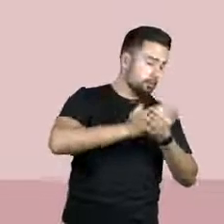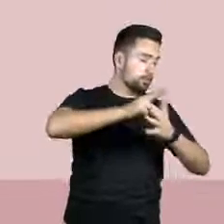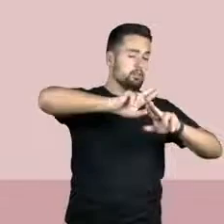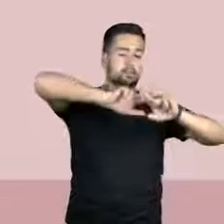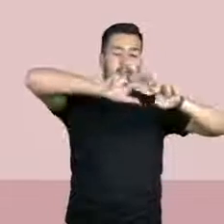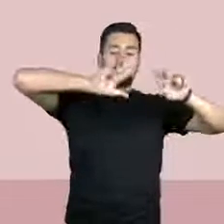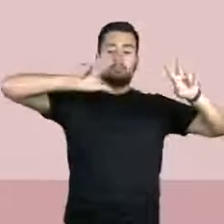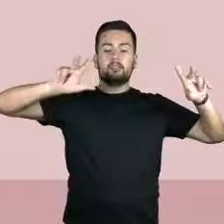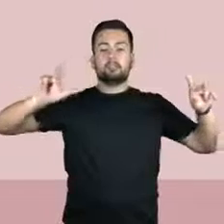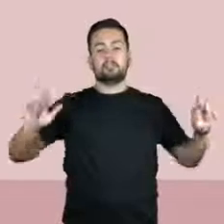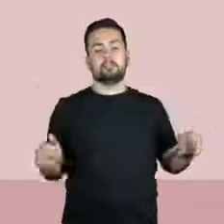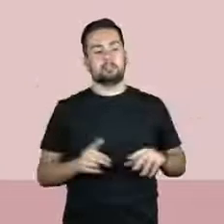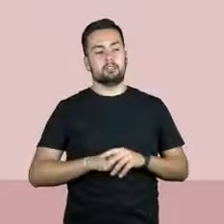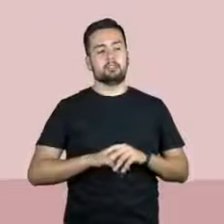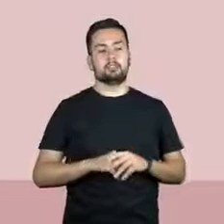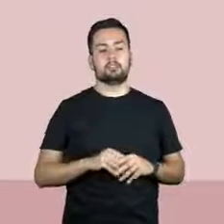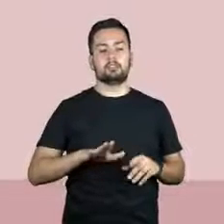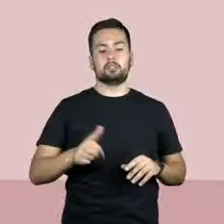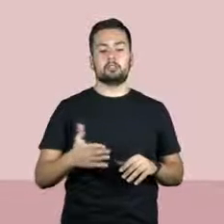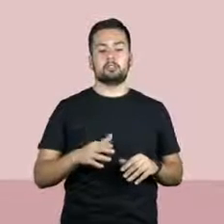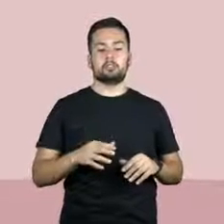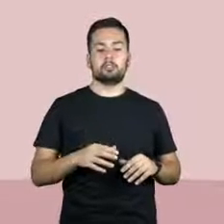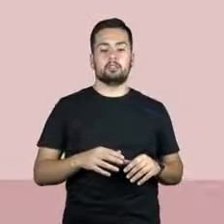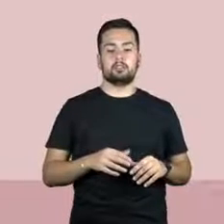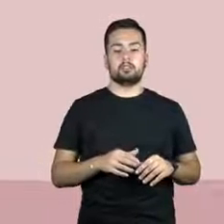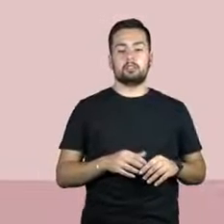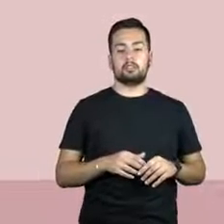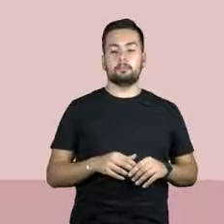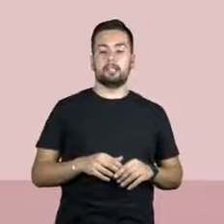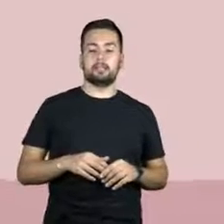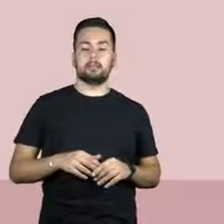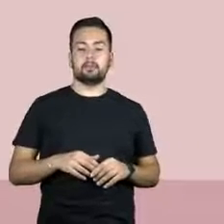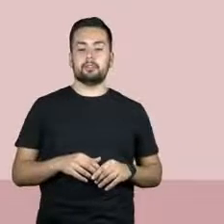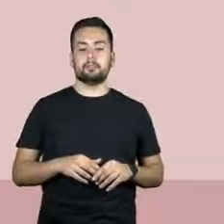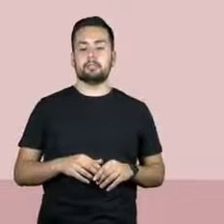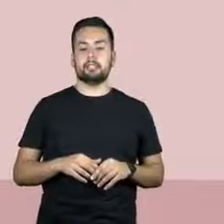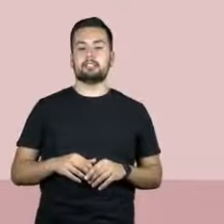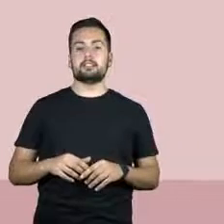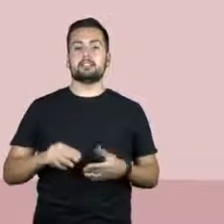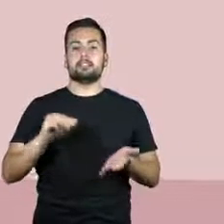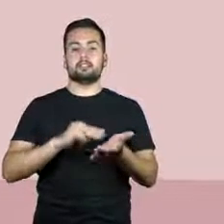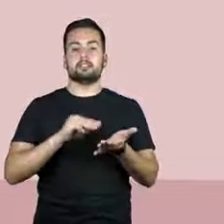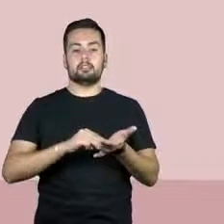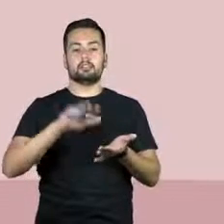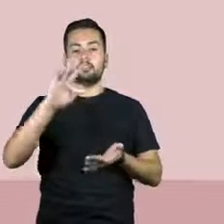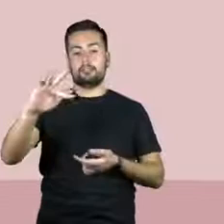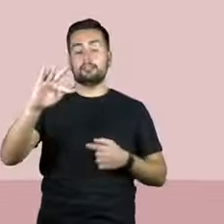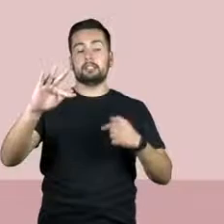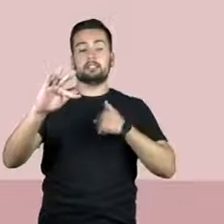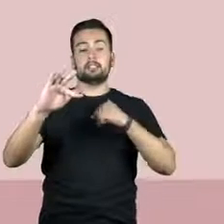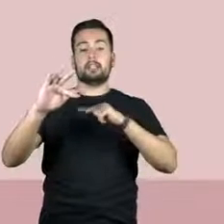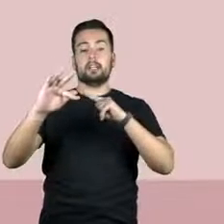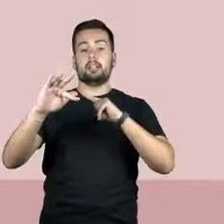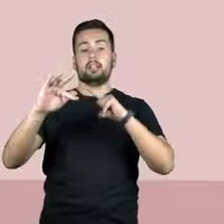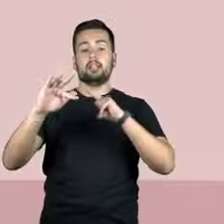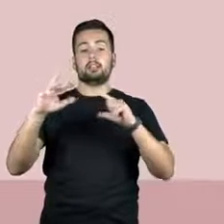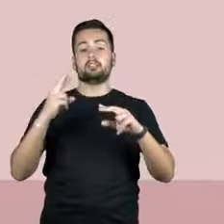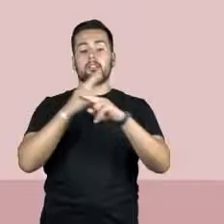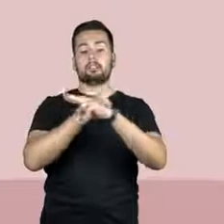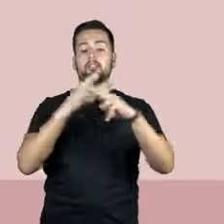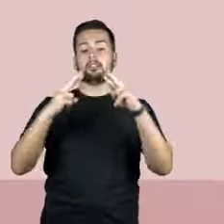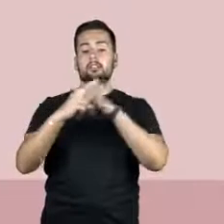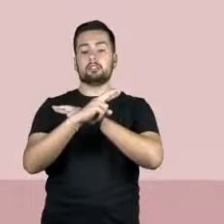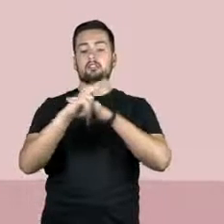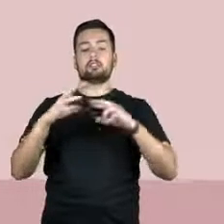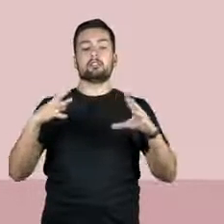multi-estratificada. Tá? O método de Felênios ele também apresenta uma formulação que é relativamente simples de